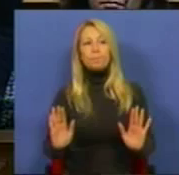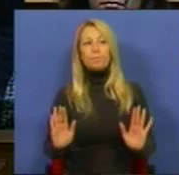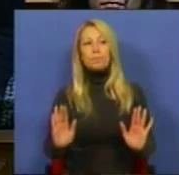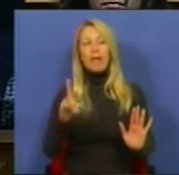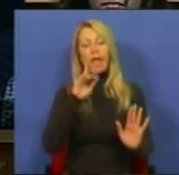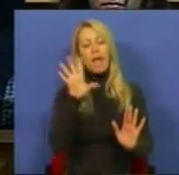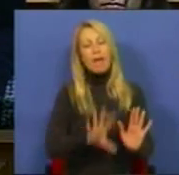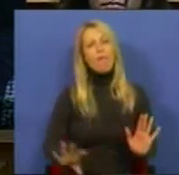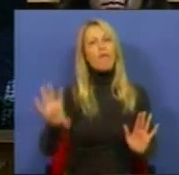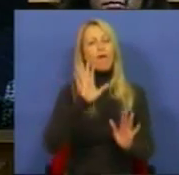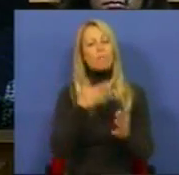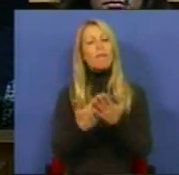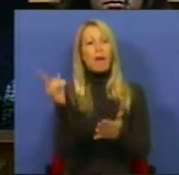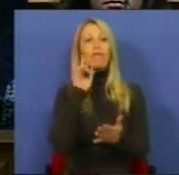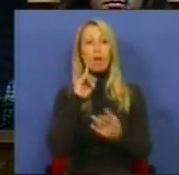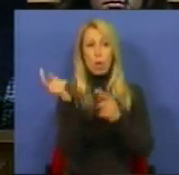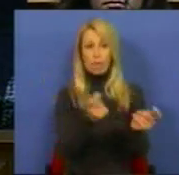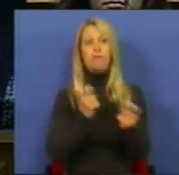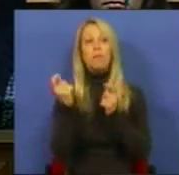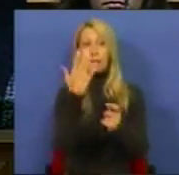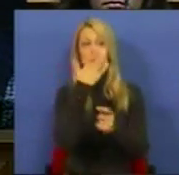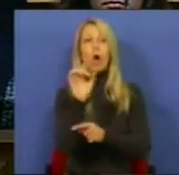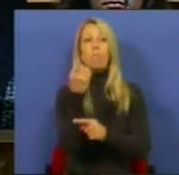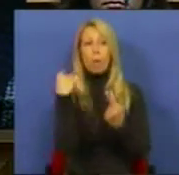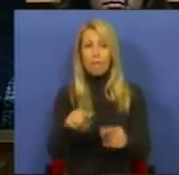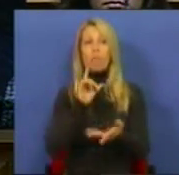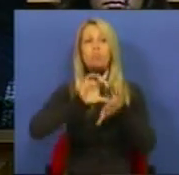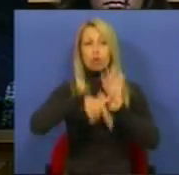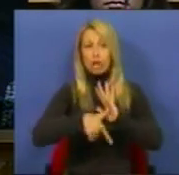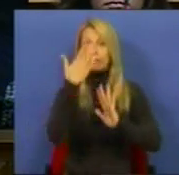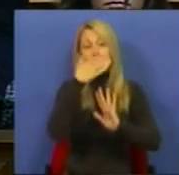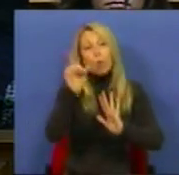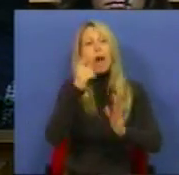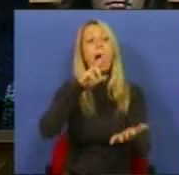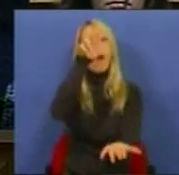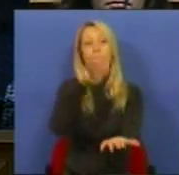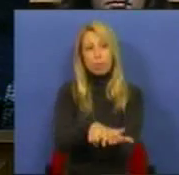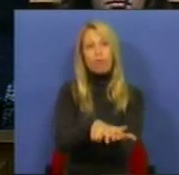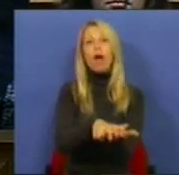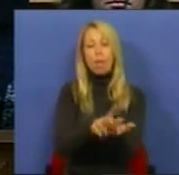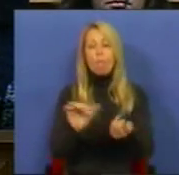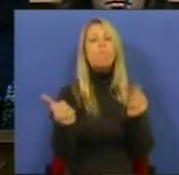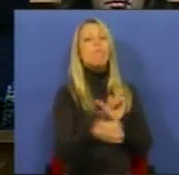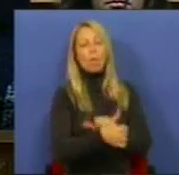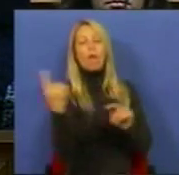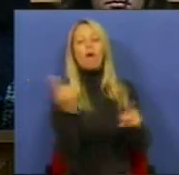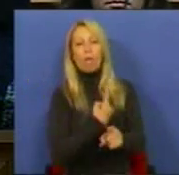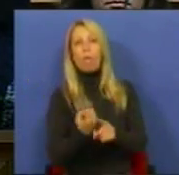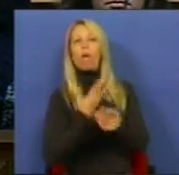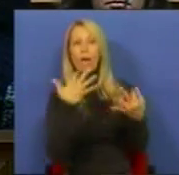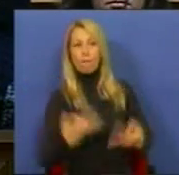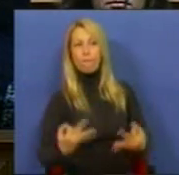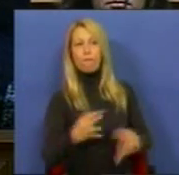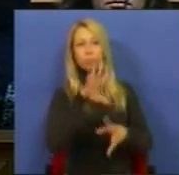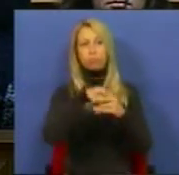uma forma de valorizar este debate com projetos de lei que, se aprovados, mudassem alguma coisa, efetivamente, na vida